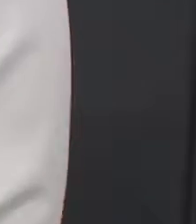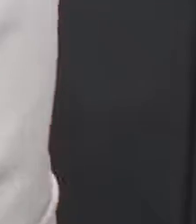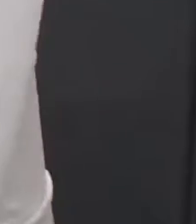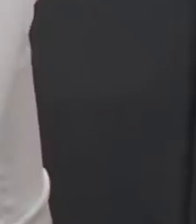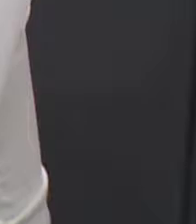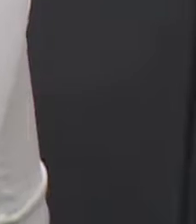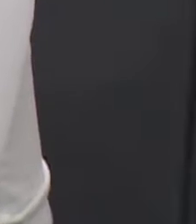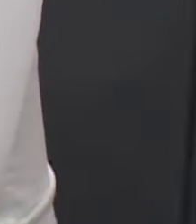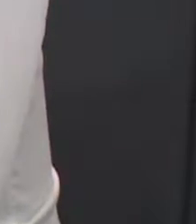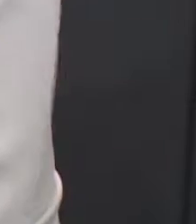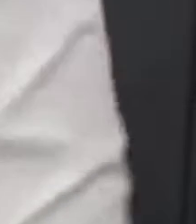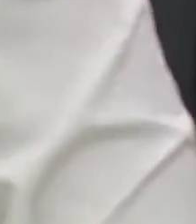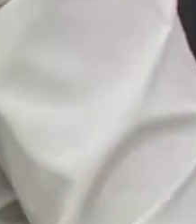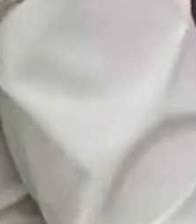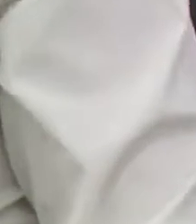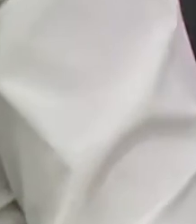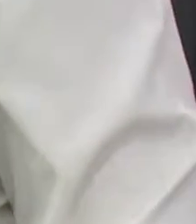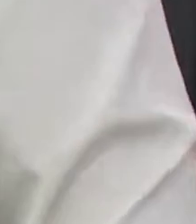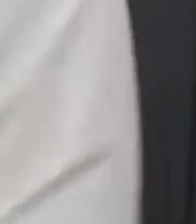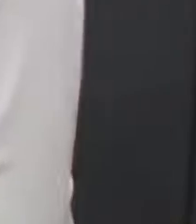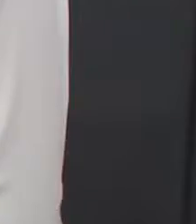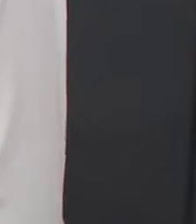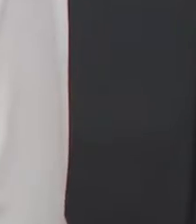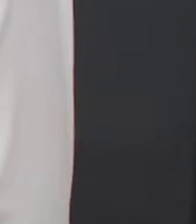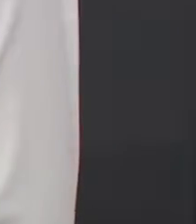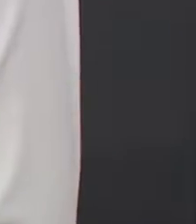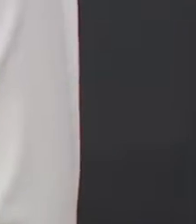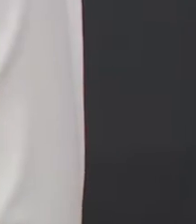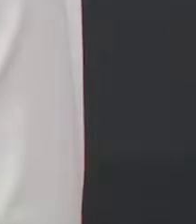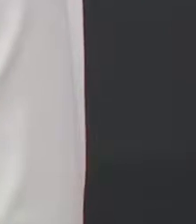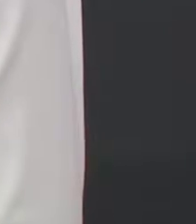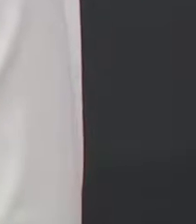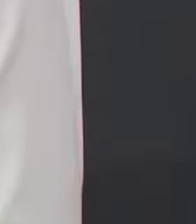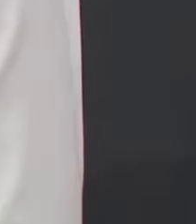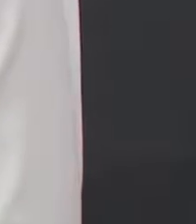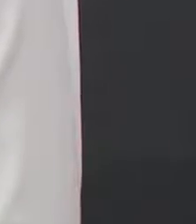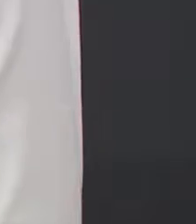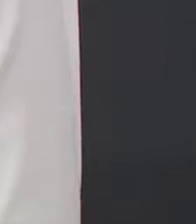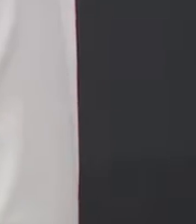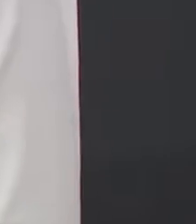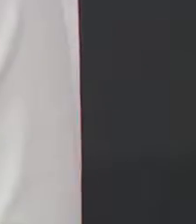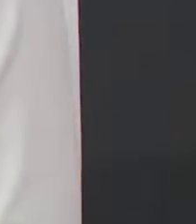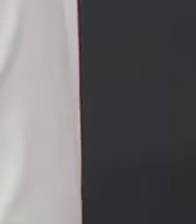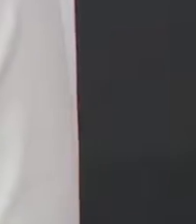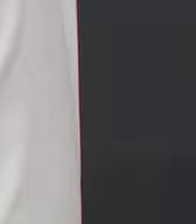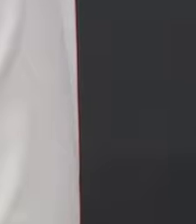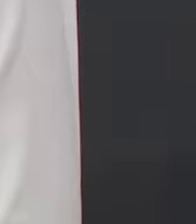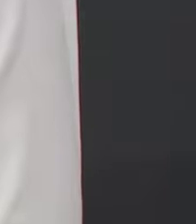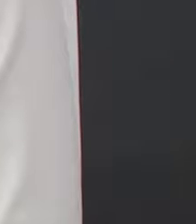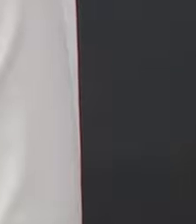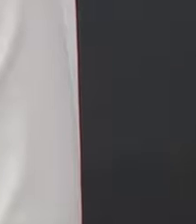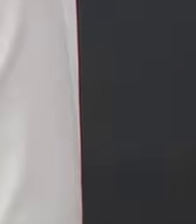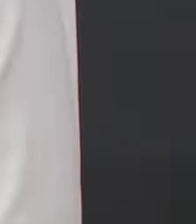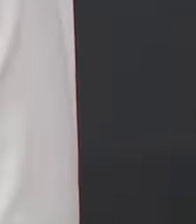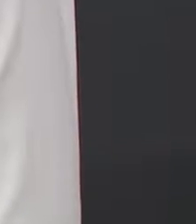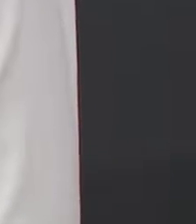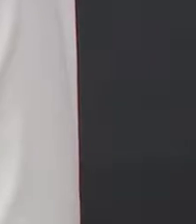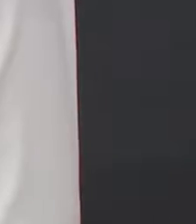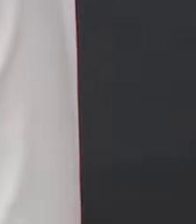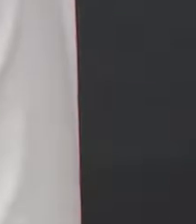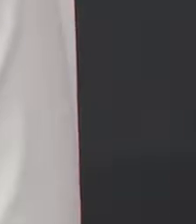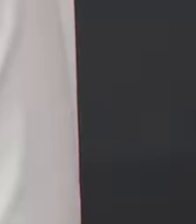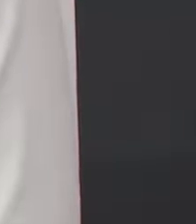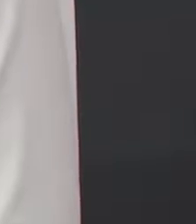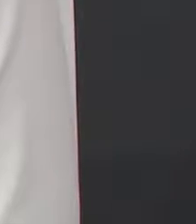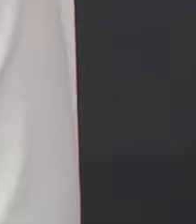1687, ementa, altera e revoga dispositivos da Lei Complementar número 1114, 19 de maio de 2017,